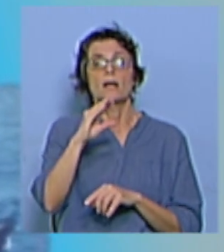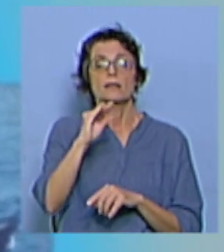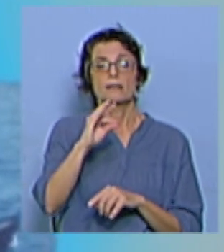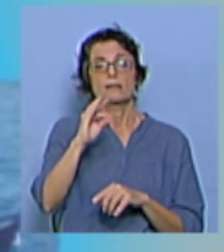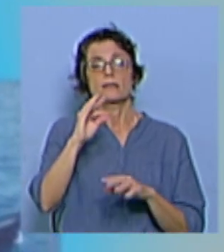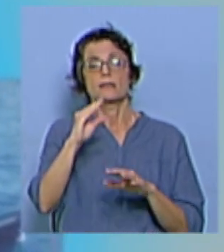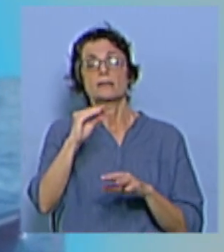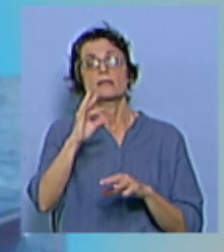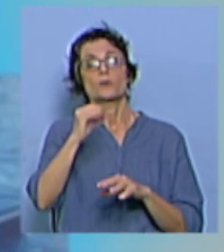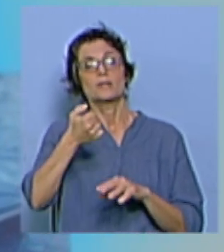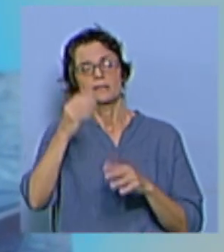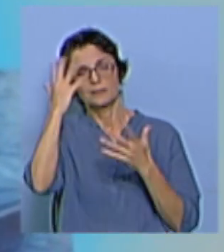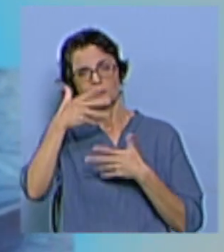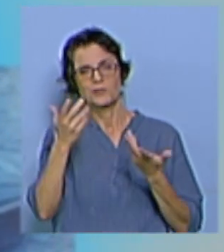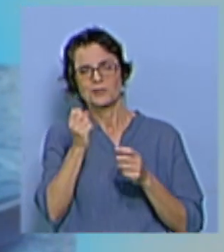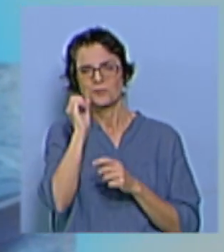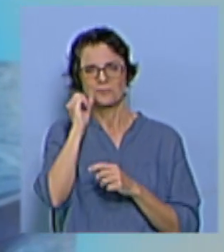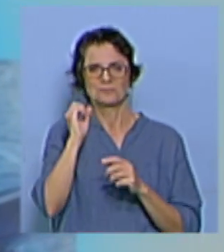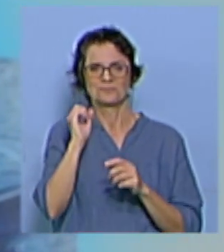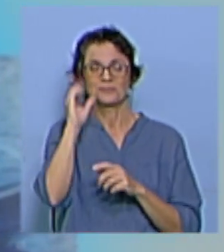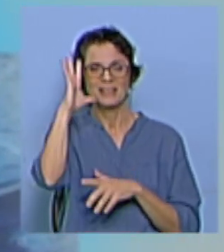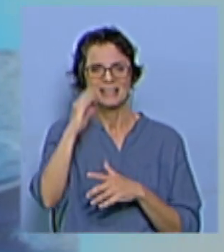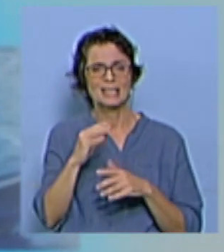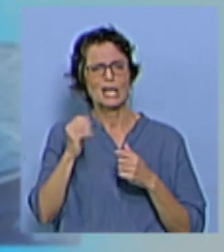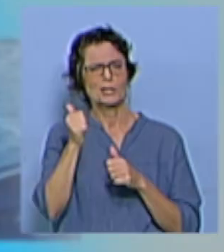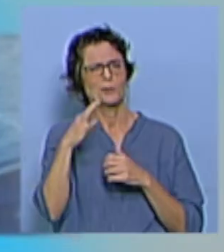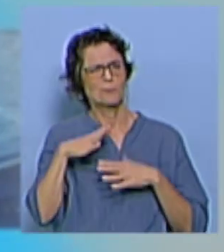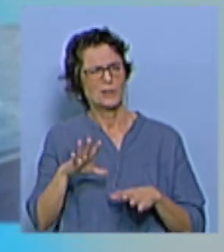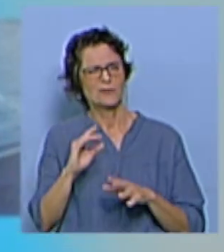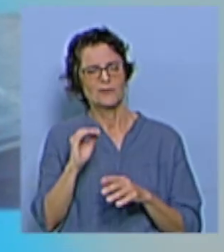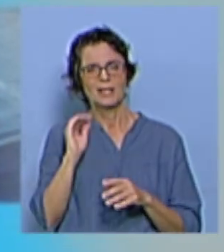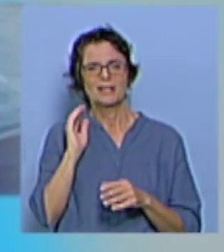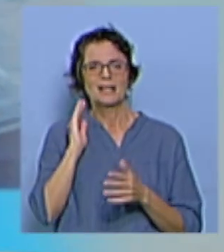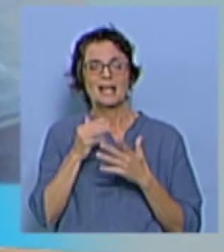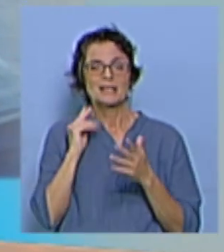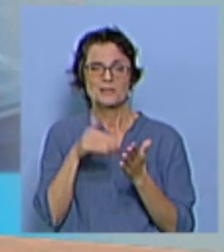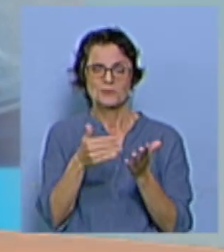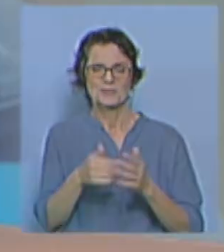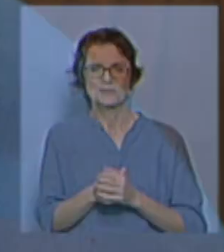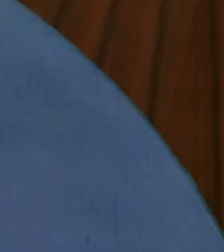22h45. Votos de uma ótima tarde, boas férias se for o caso, e até à próxima segunda-feira, se Deus quiser.